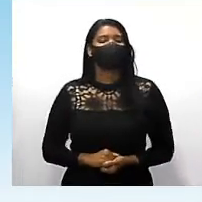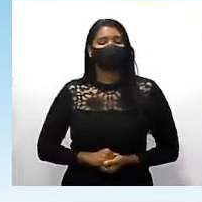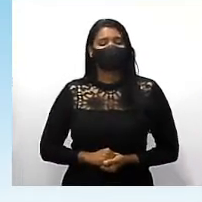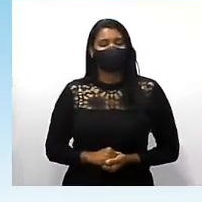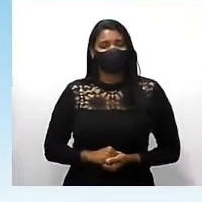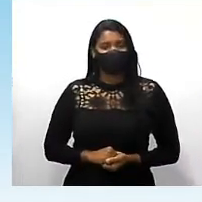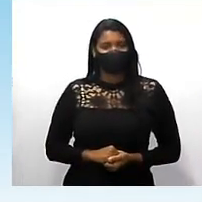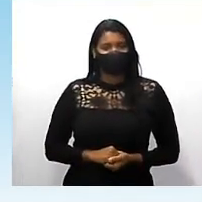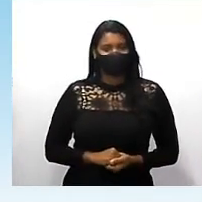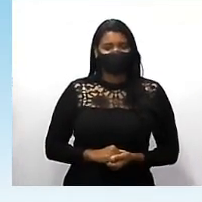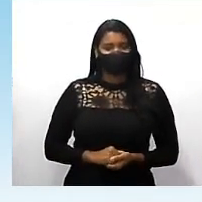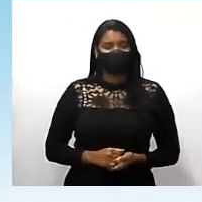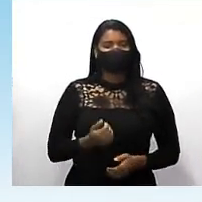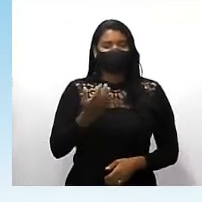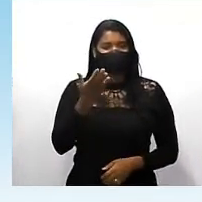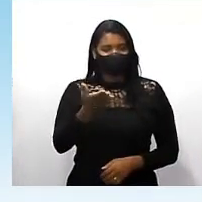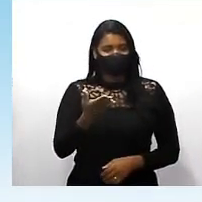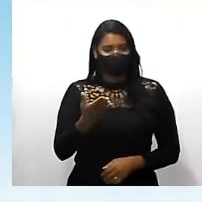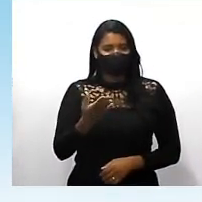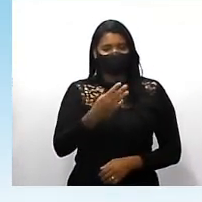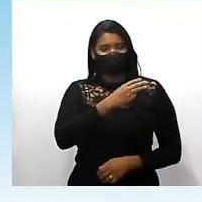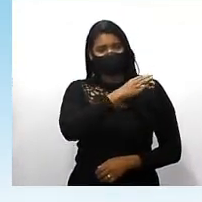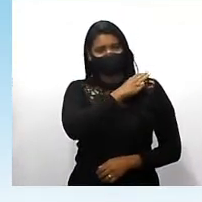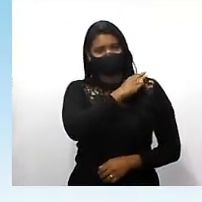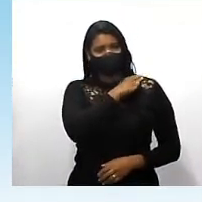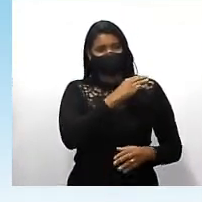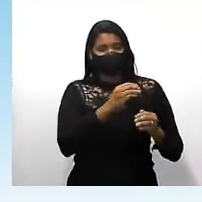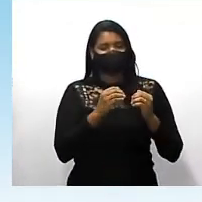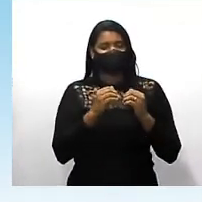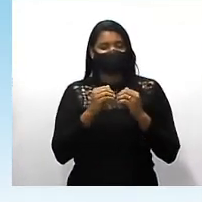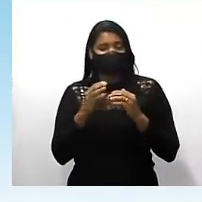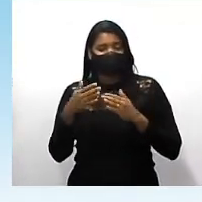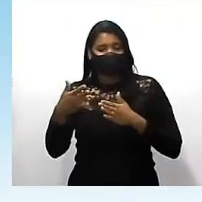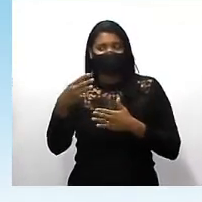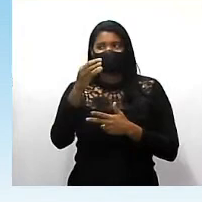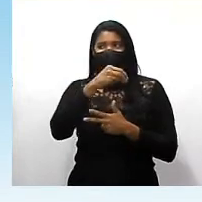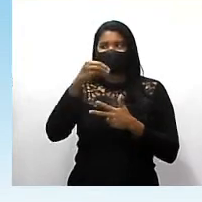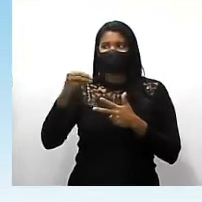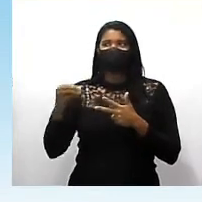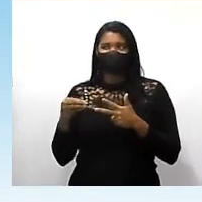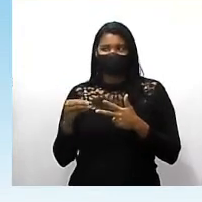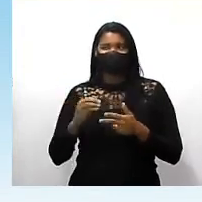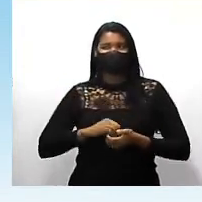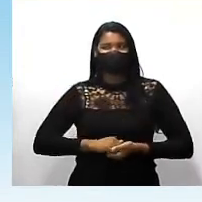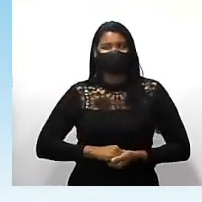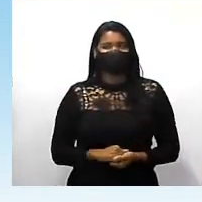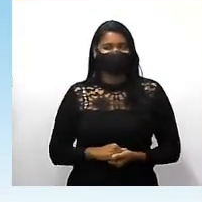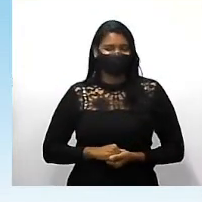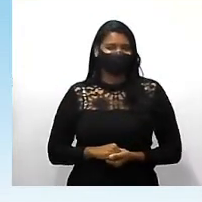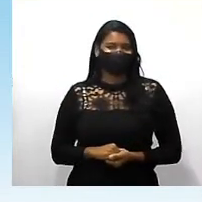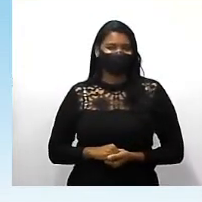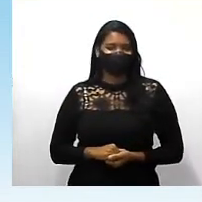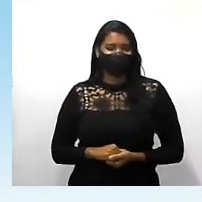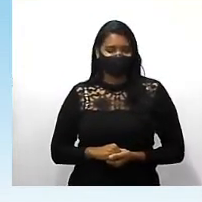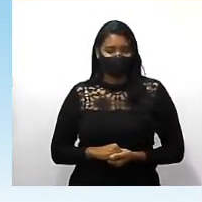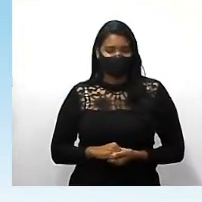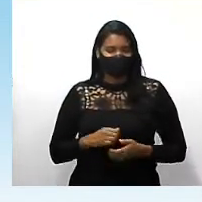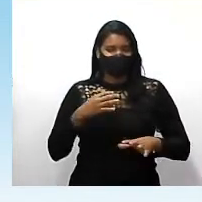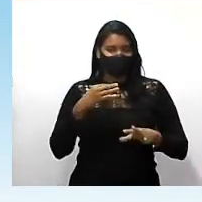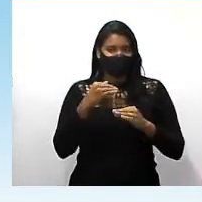Aglomerados. E você que é do terceirão está aí às portas do Enem. Assuntos que são discutidos